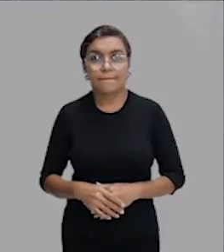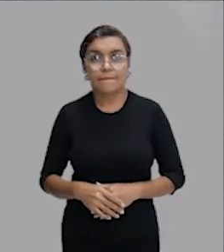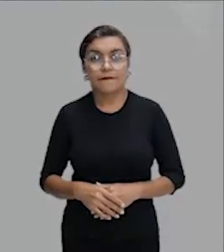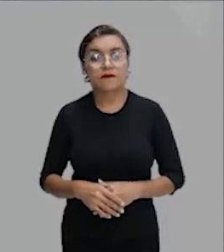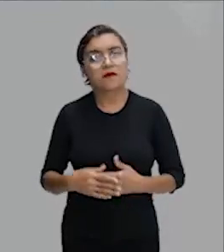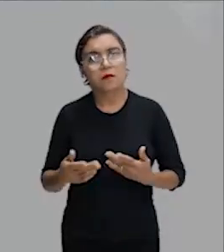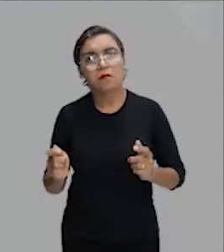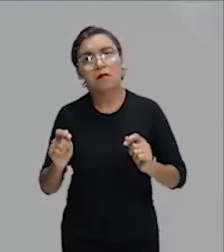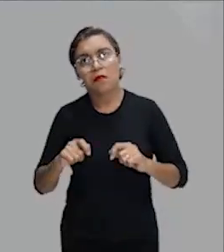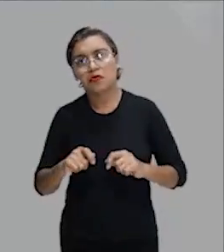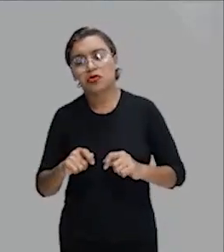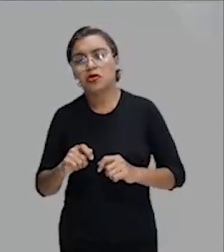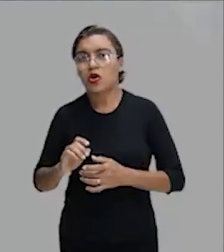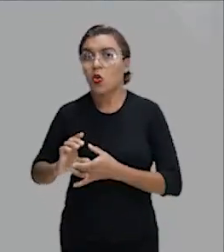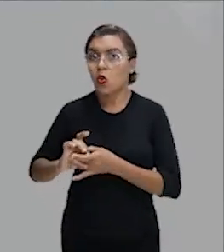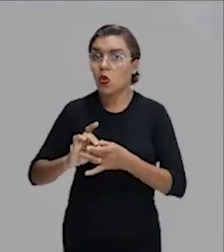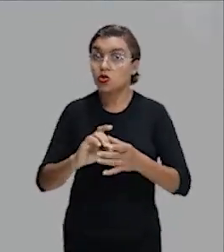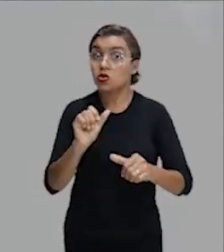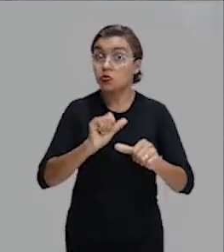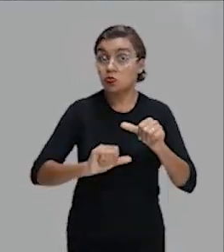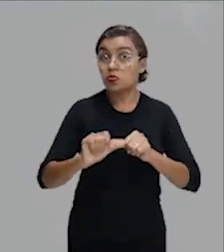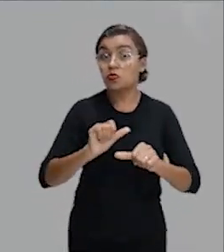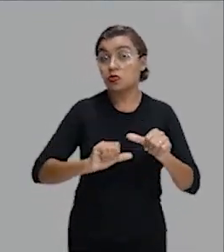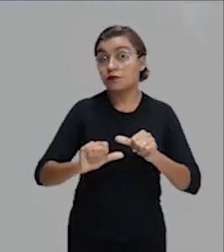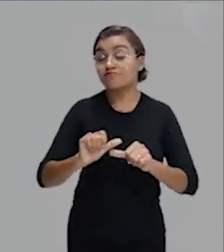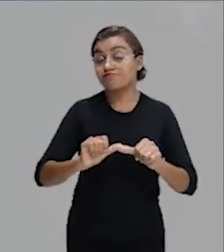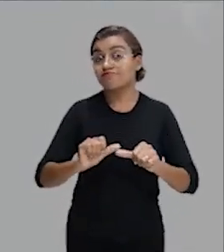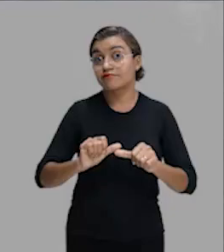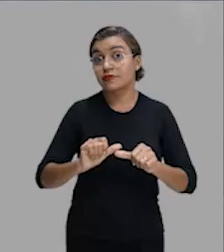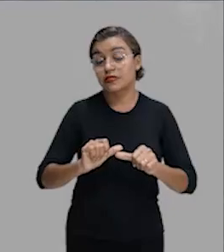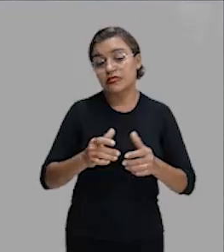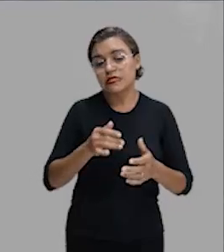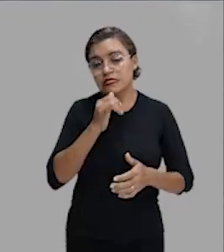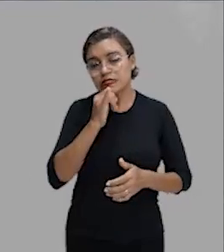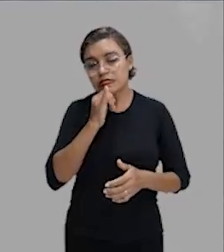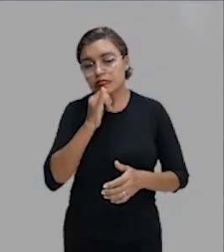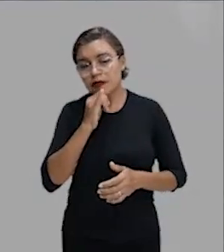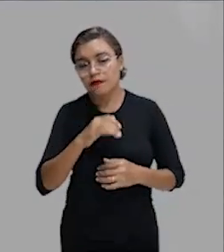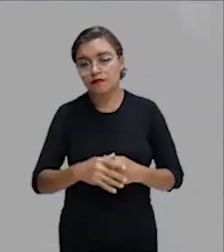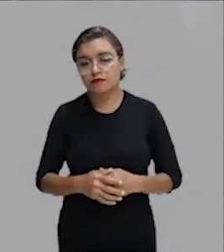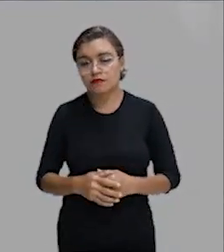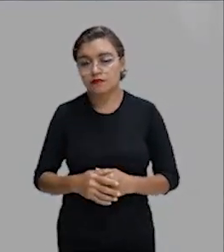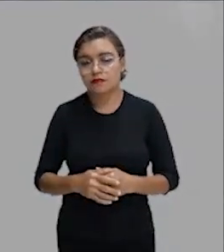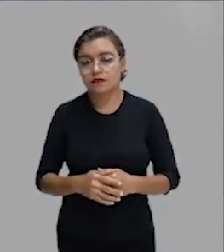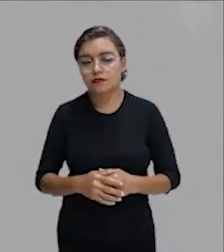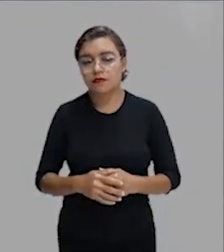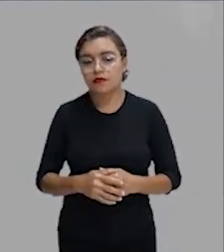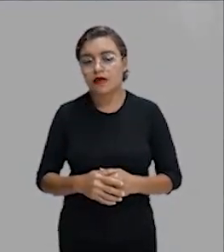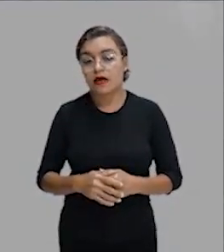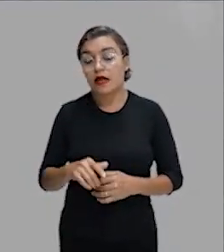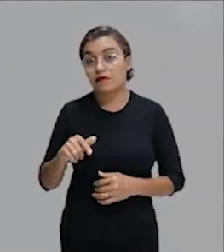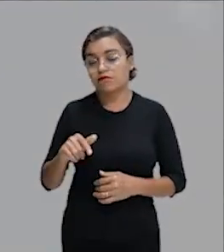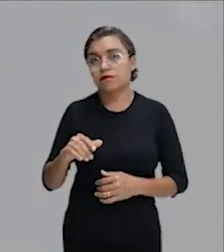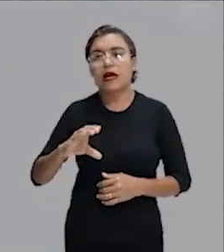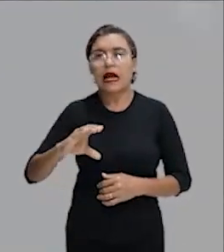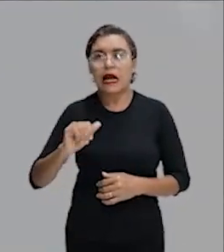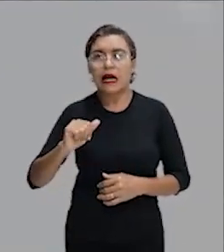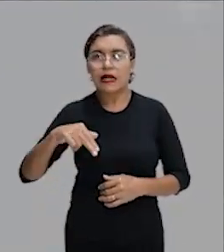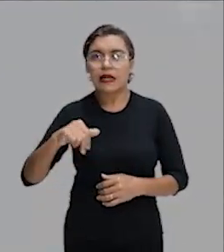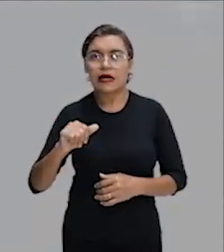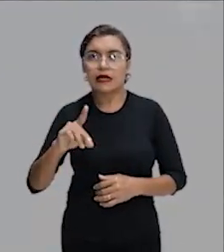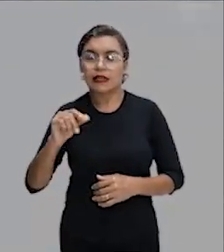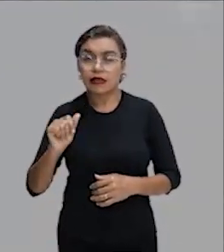Eu poderia mudar o contexto. Ao invés de home, colocar Canada, ou ao invés de Canadá, colocar lá, ou